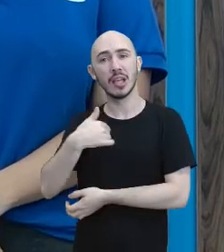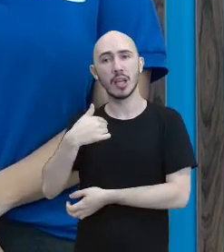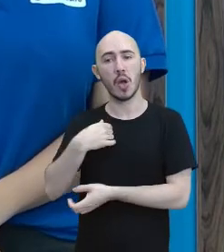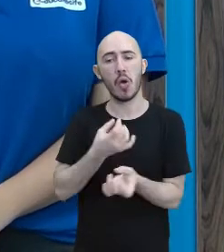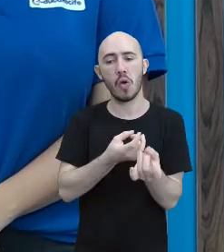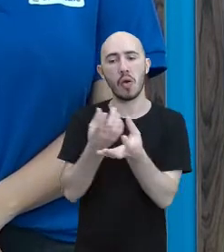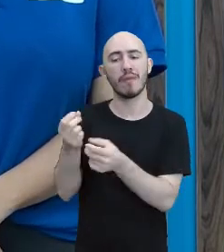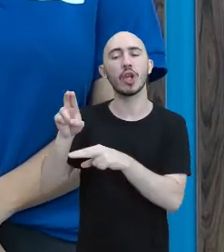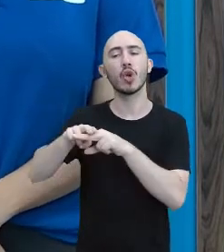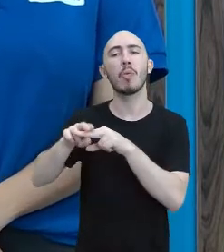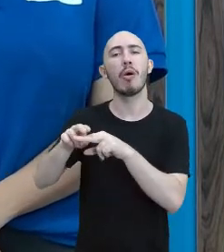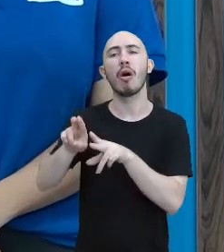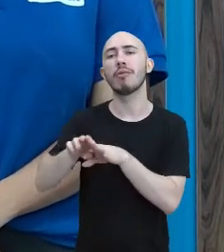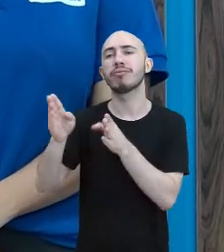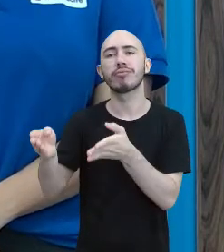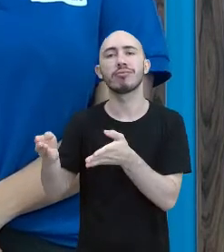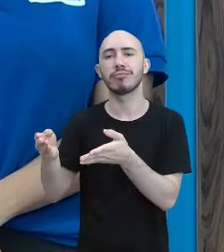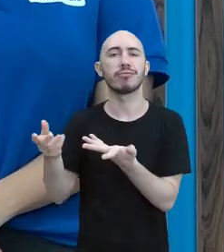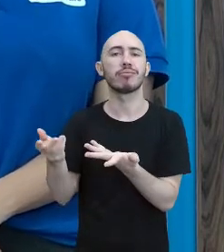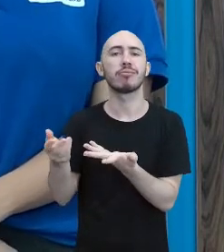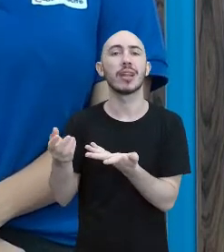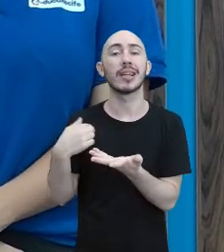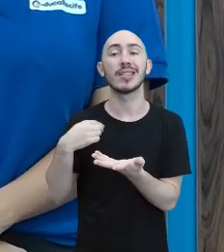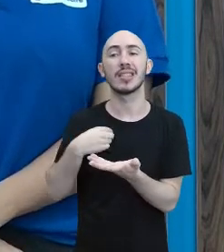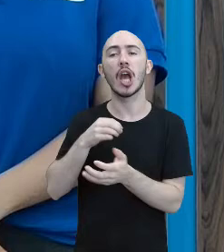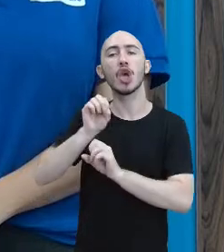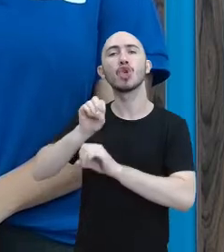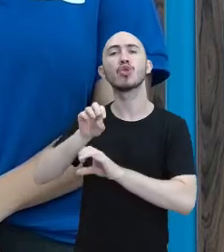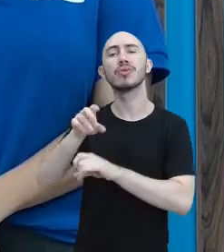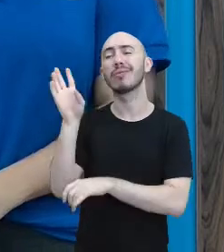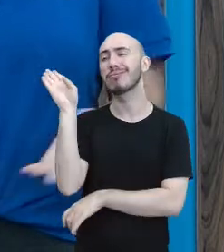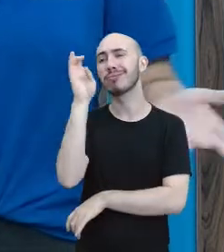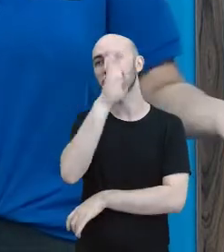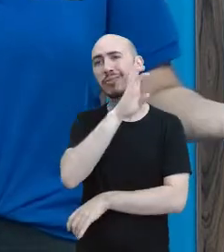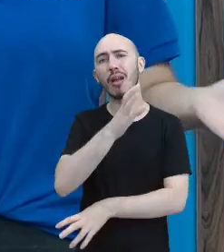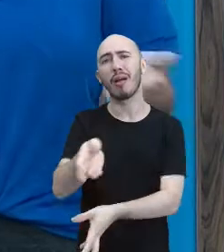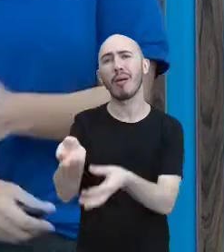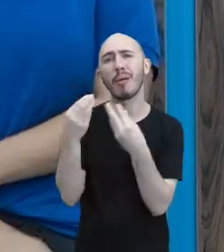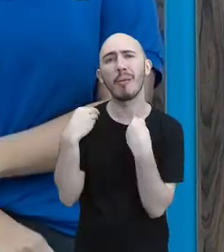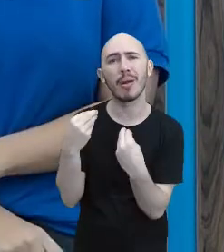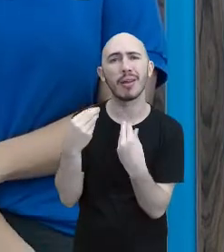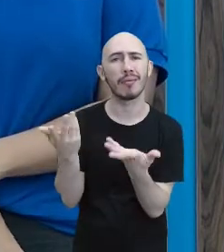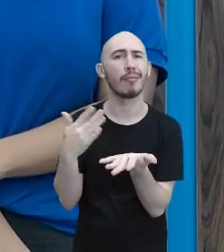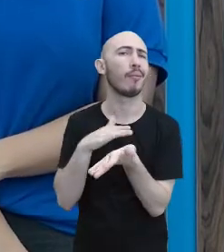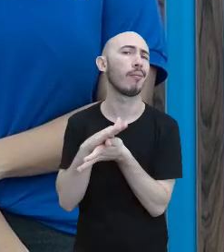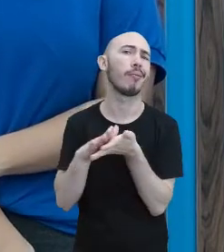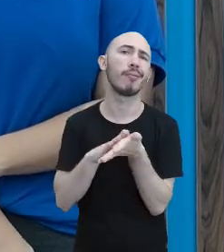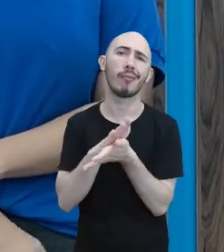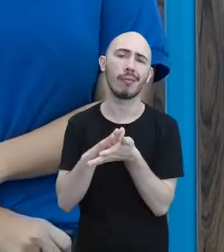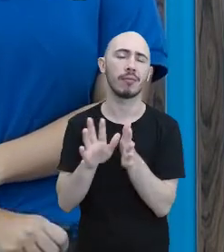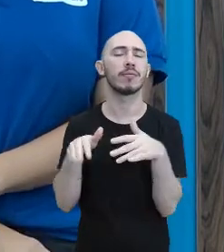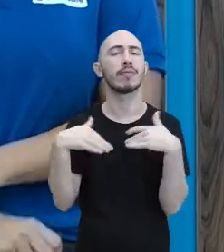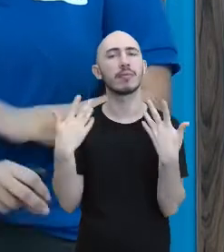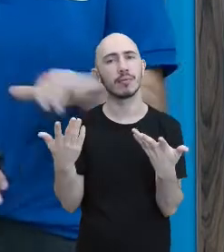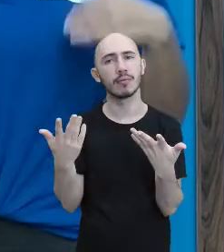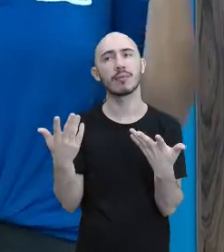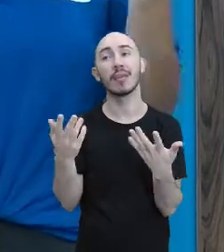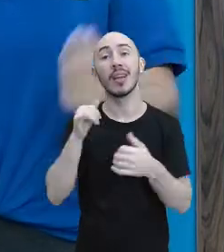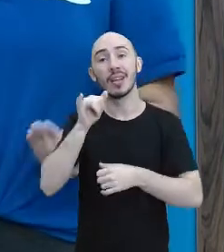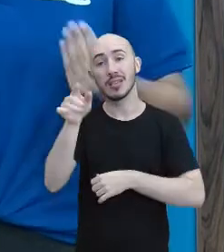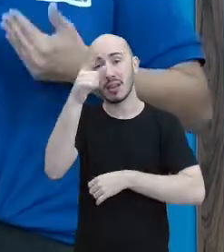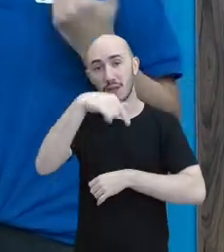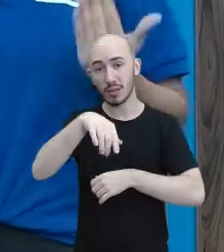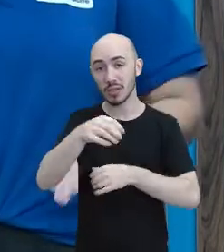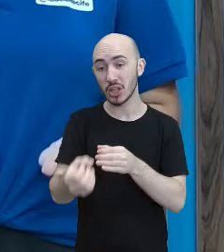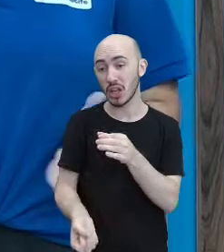aparelho com instruções dificílimas, para que serve? Para absolutamente nada, né? Então, se vocês